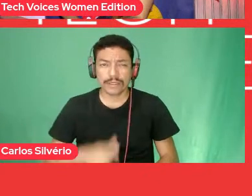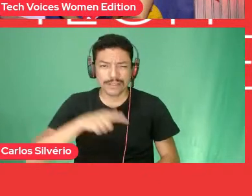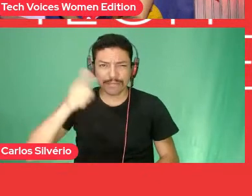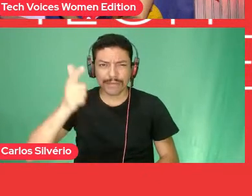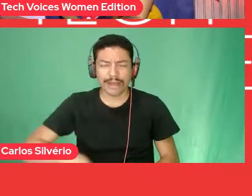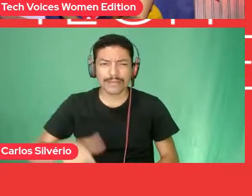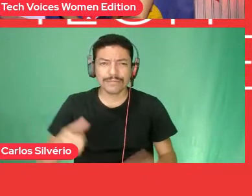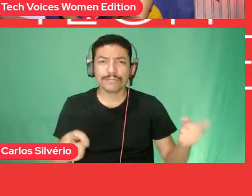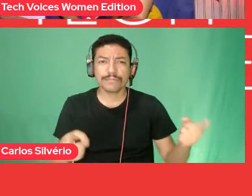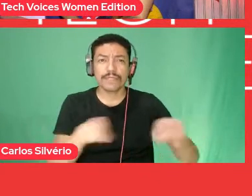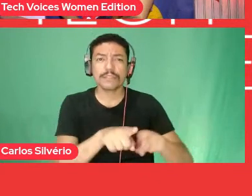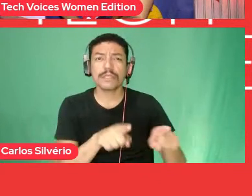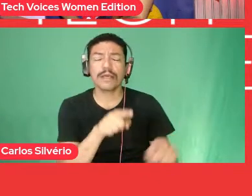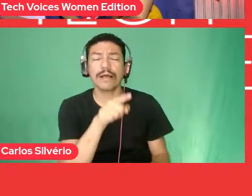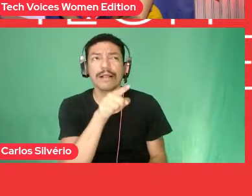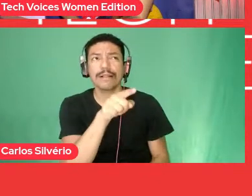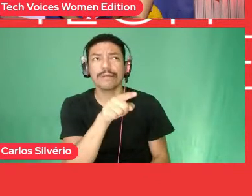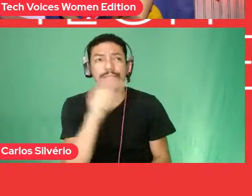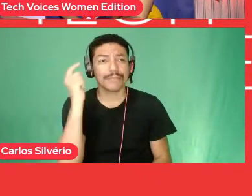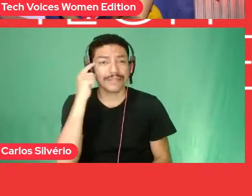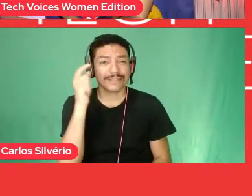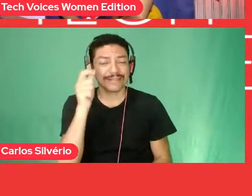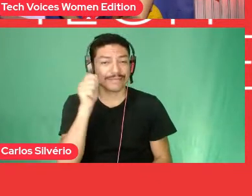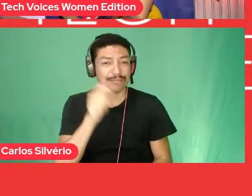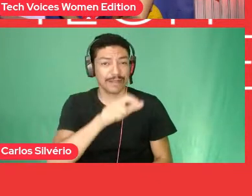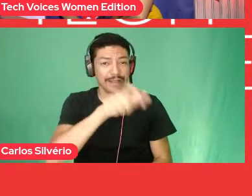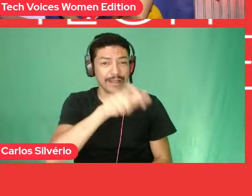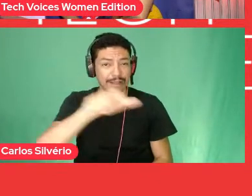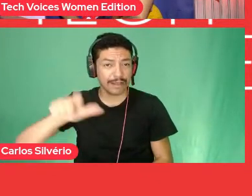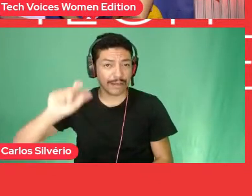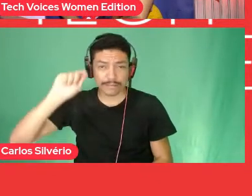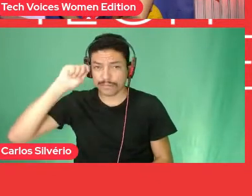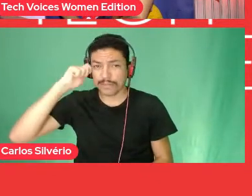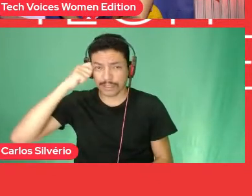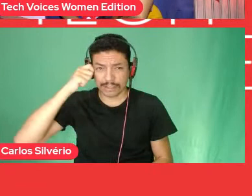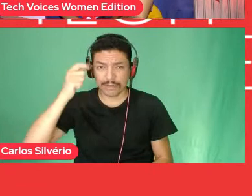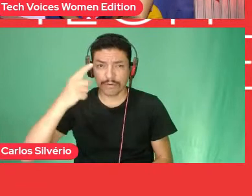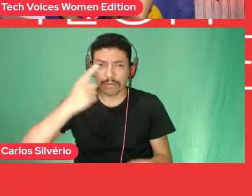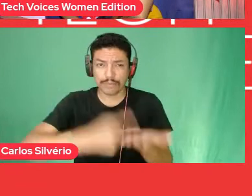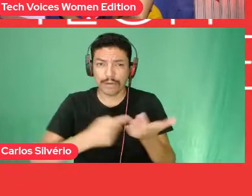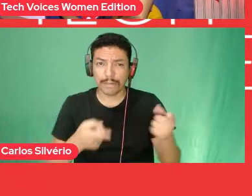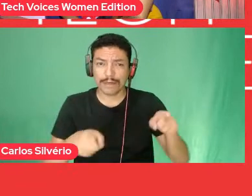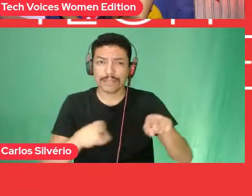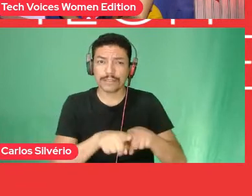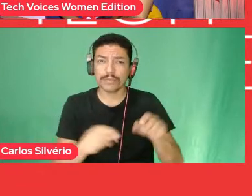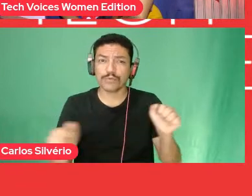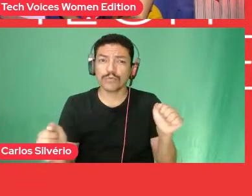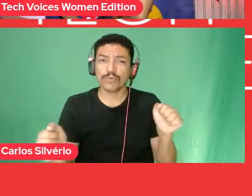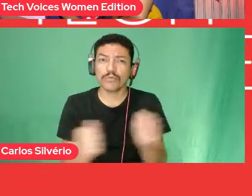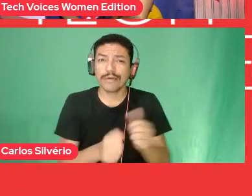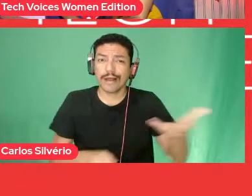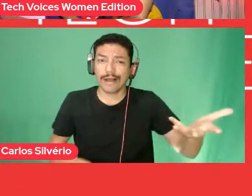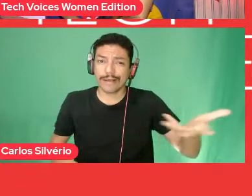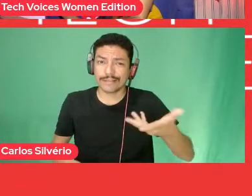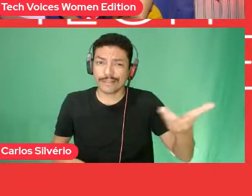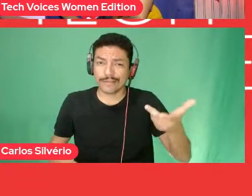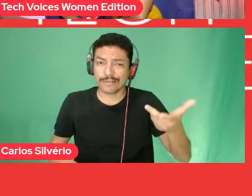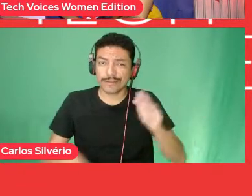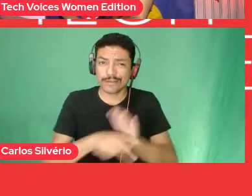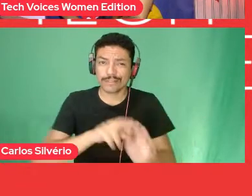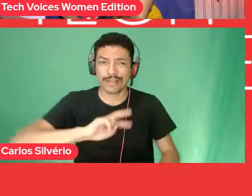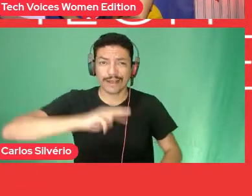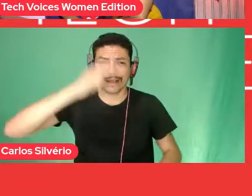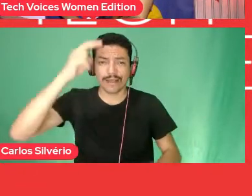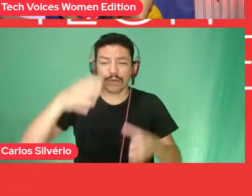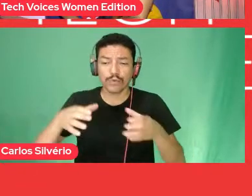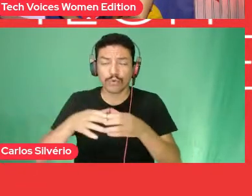em parceria, aí pensando nas mulheres pretas, a gente fez uma parceria com a aceleradora de carreiras, né, que é do Grupo Mulheres